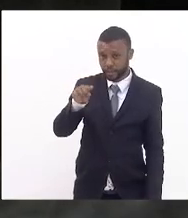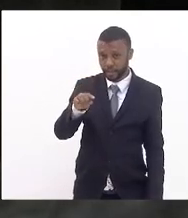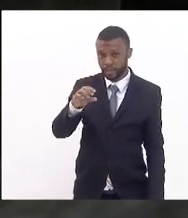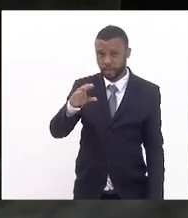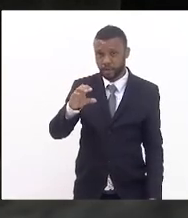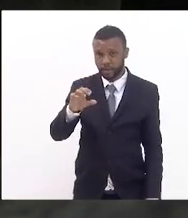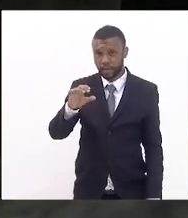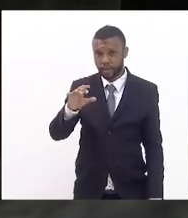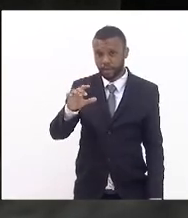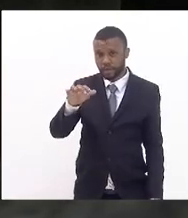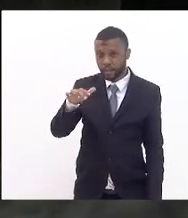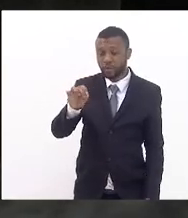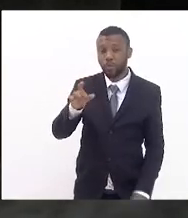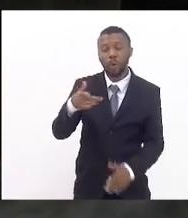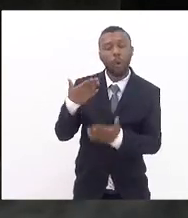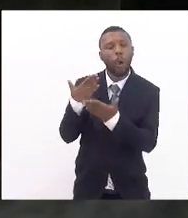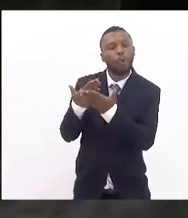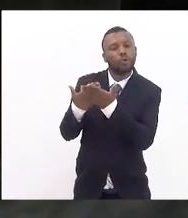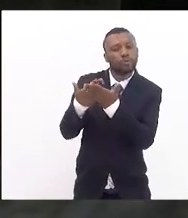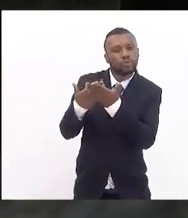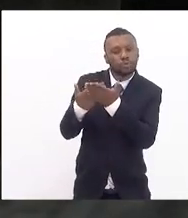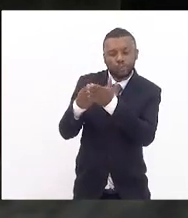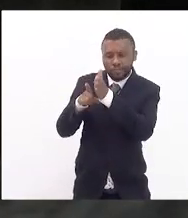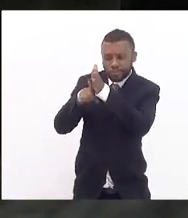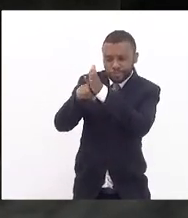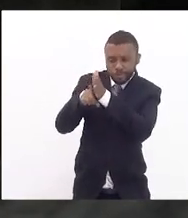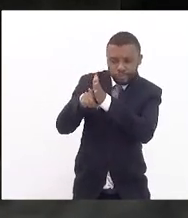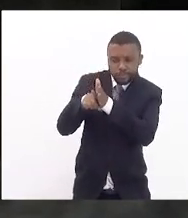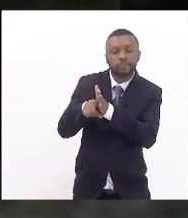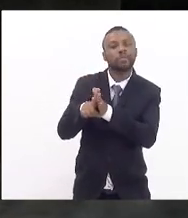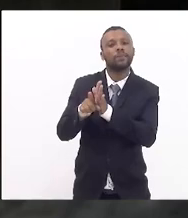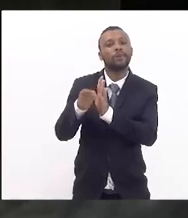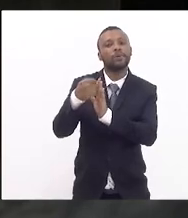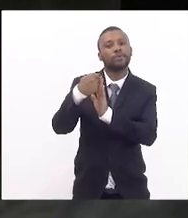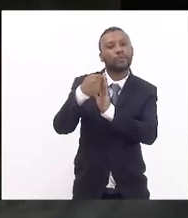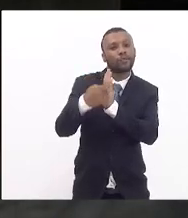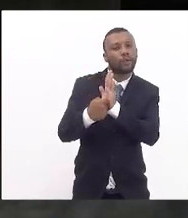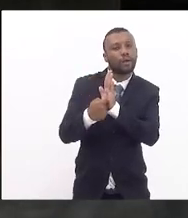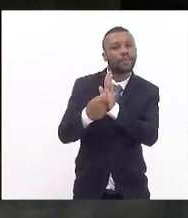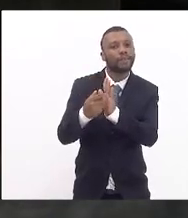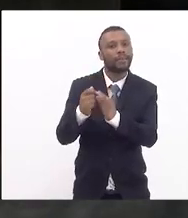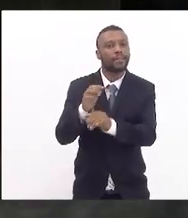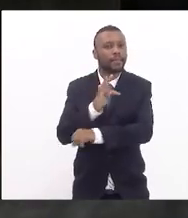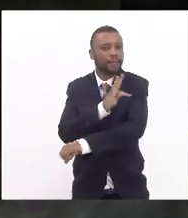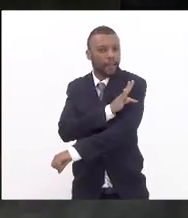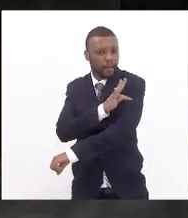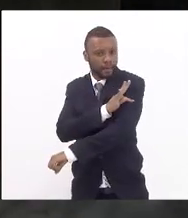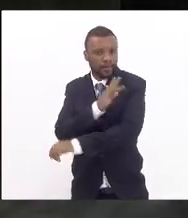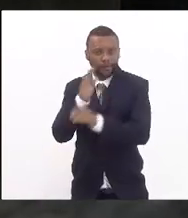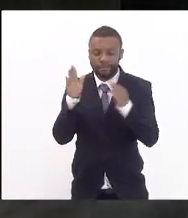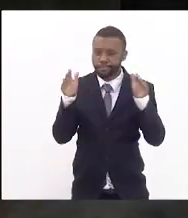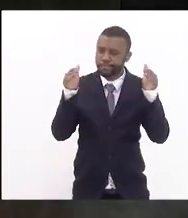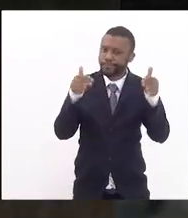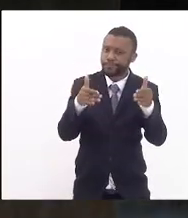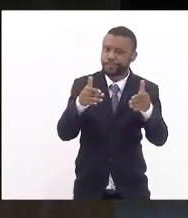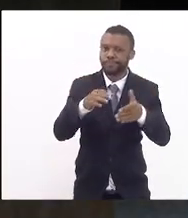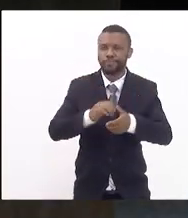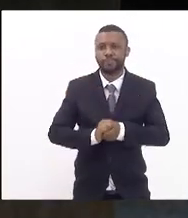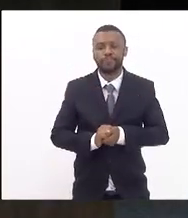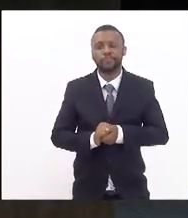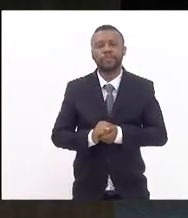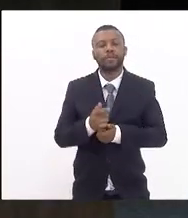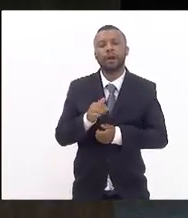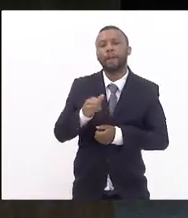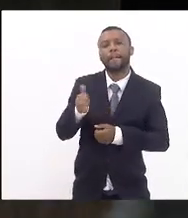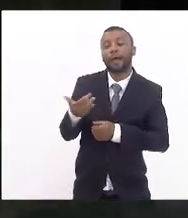estudo preliminar de uma nota técnica que eu fiz, peguei como ano base